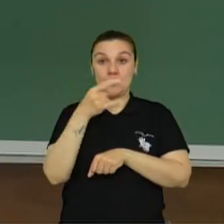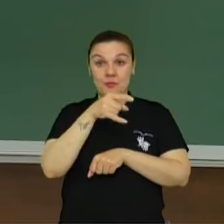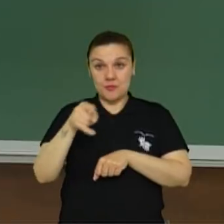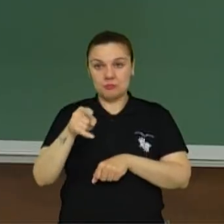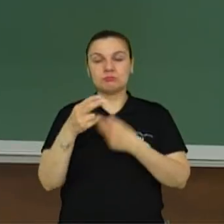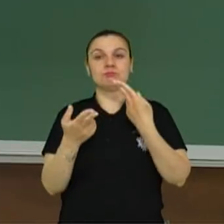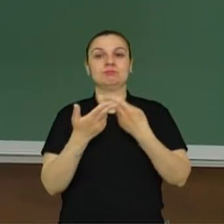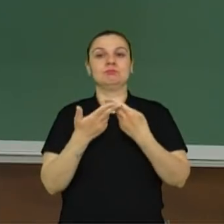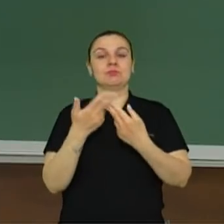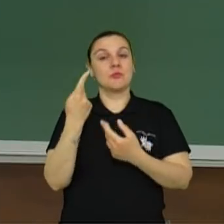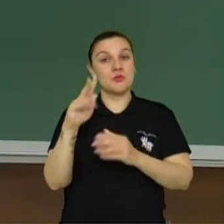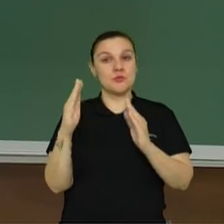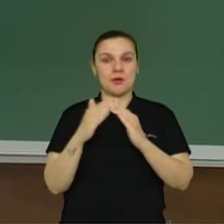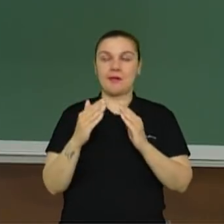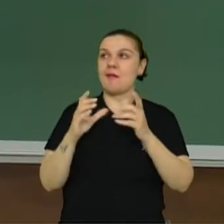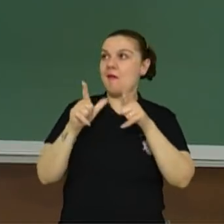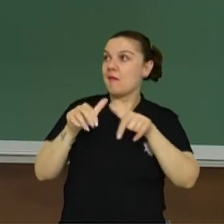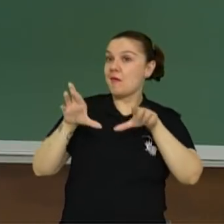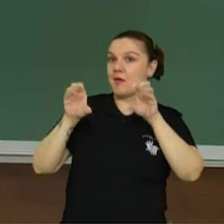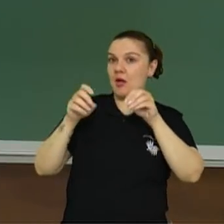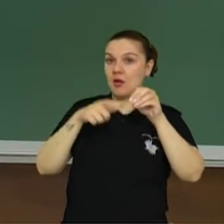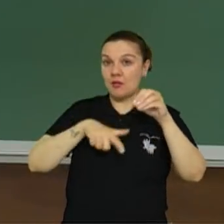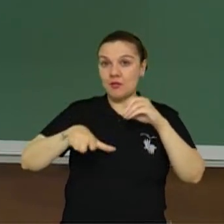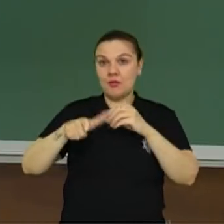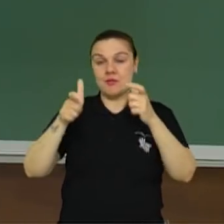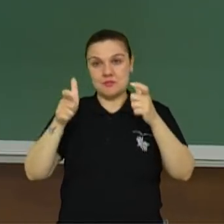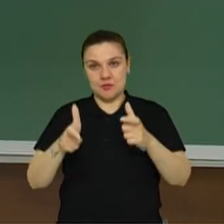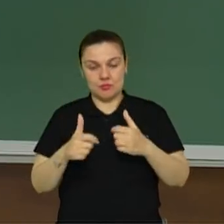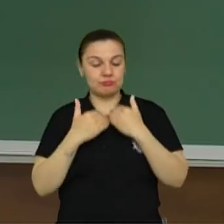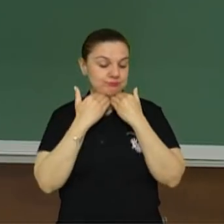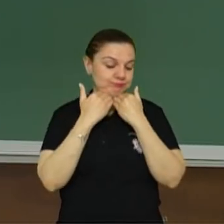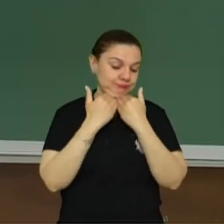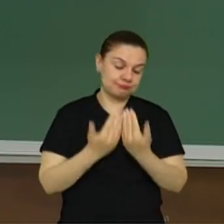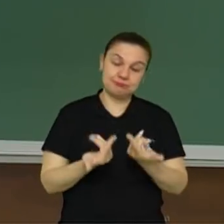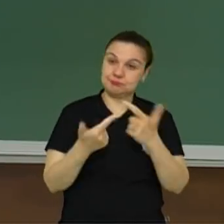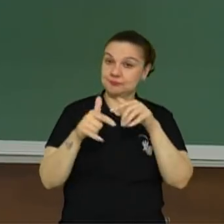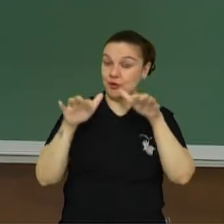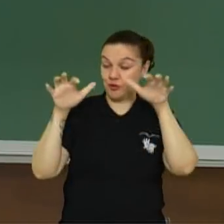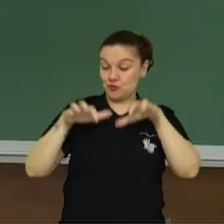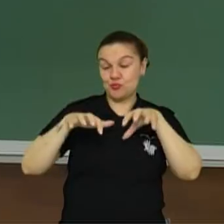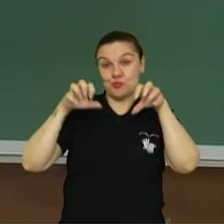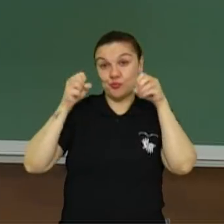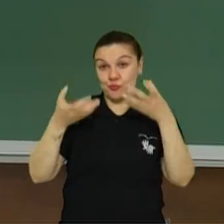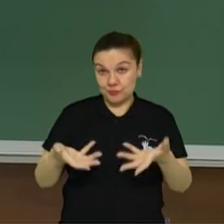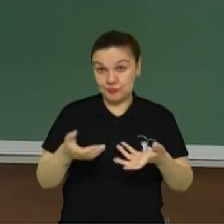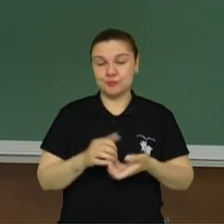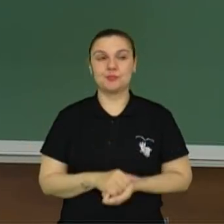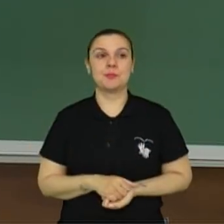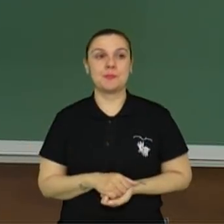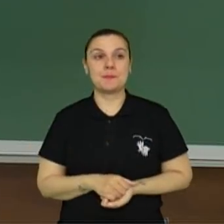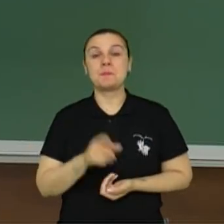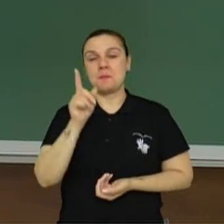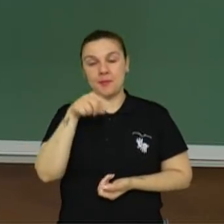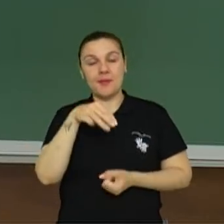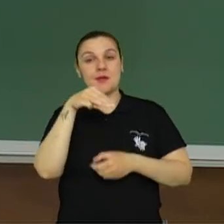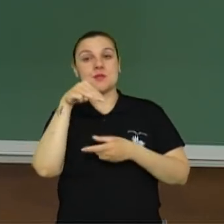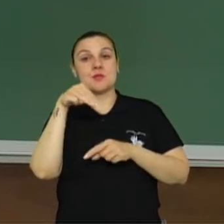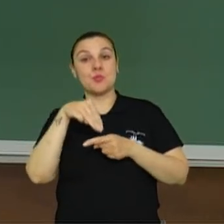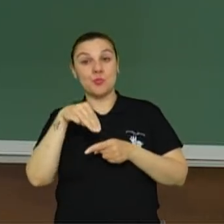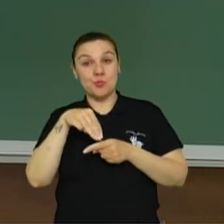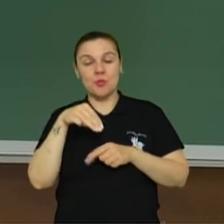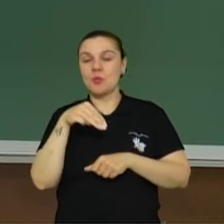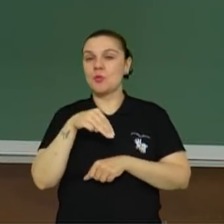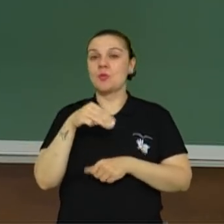podem utilizar, né? Claro que na nossa região até mesmo a chuva está bem escassa, né? E é esse o motivo,